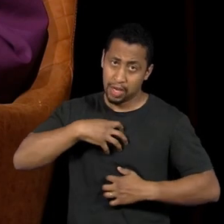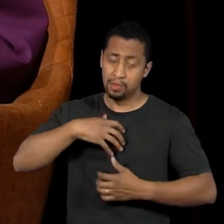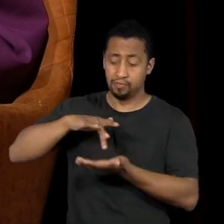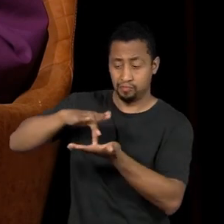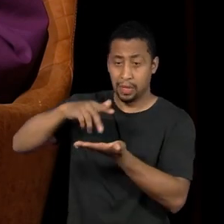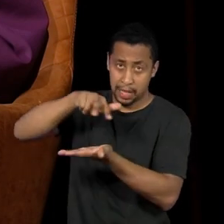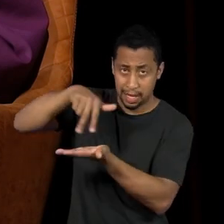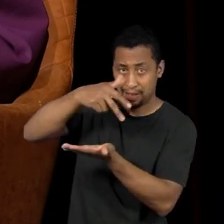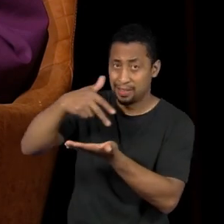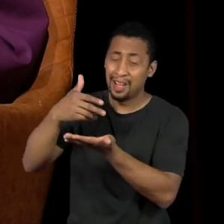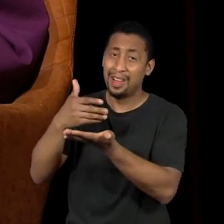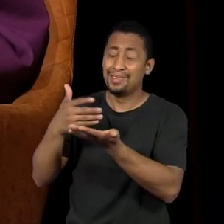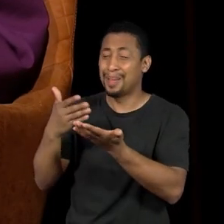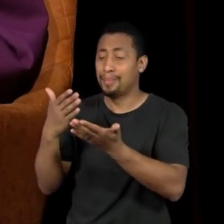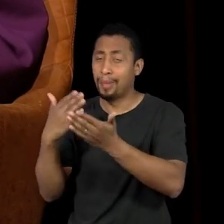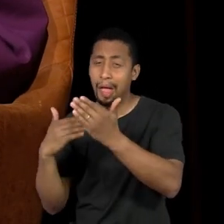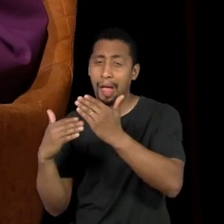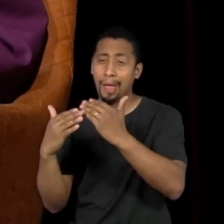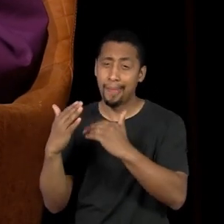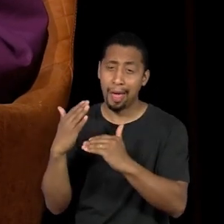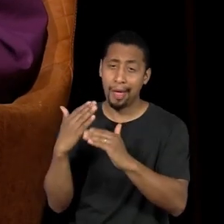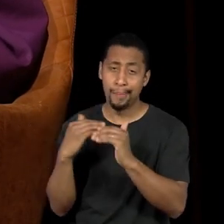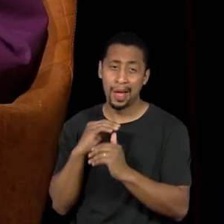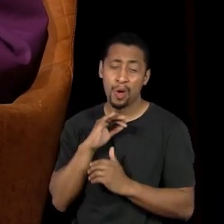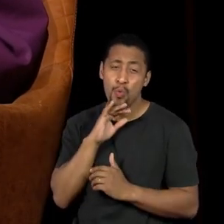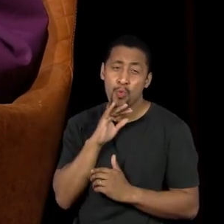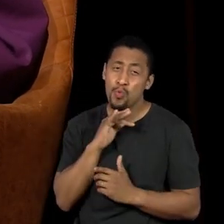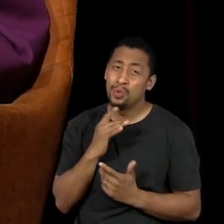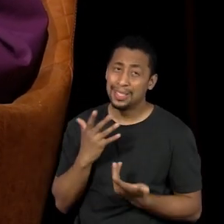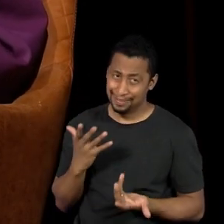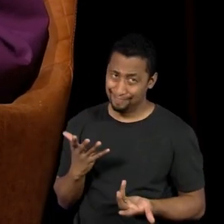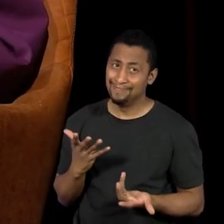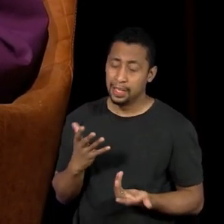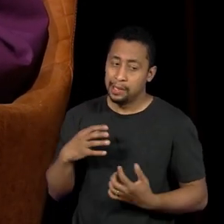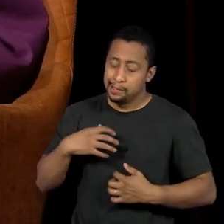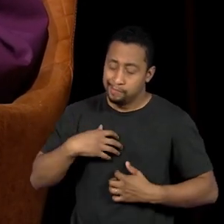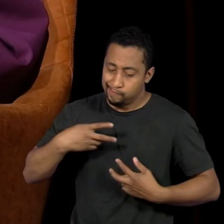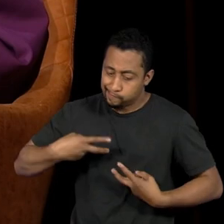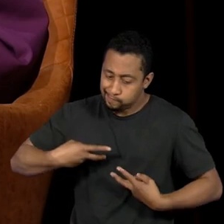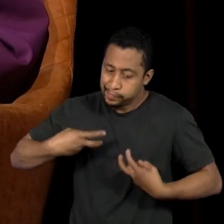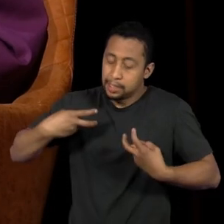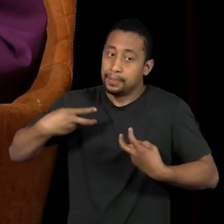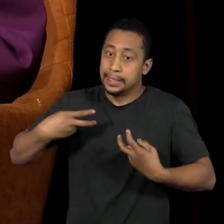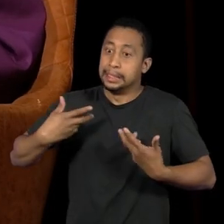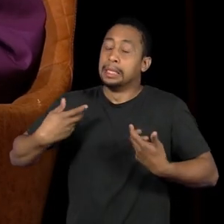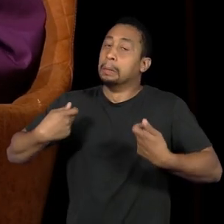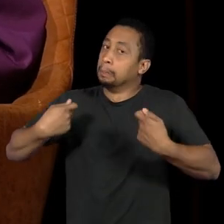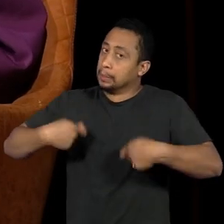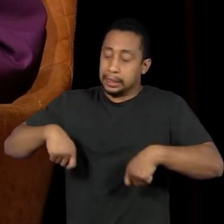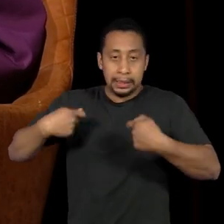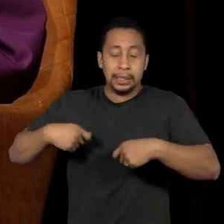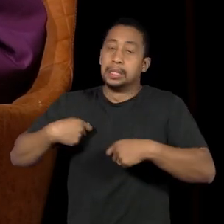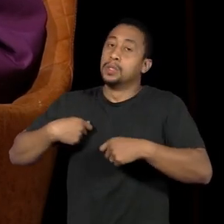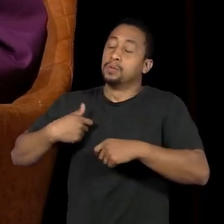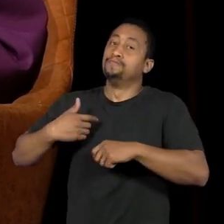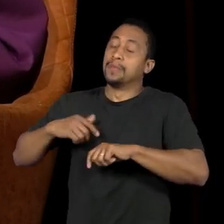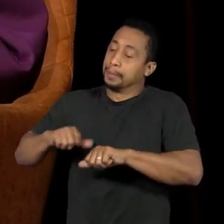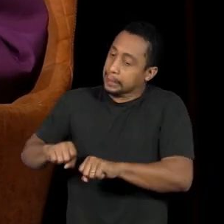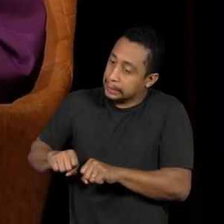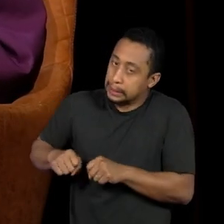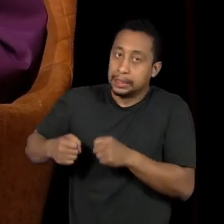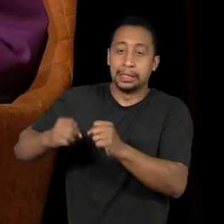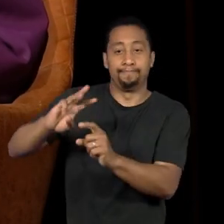eu, muito vivo, percebi que realmente tinha de trabalhar o triplo do que